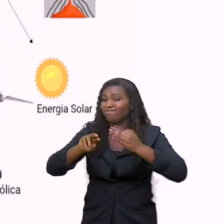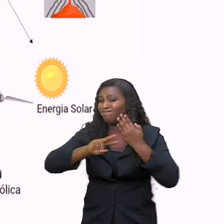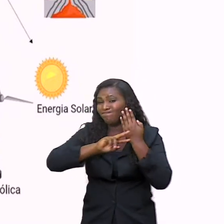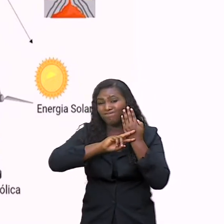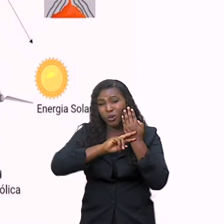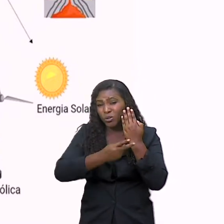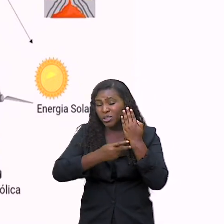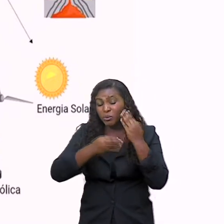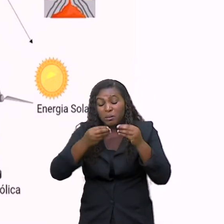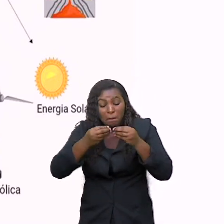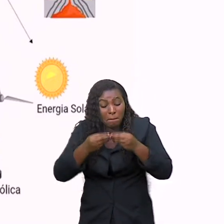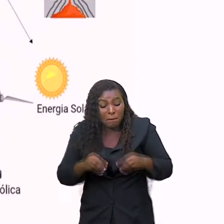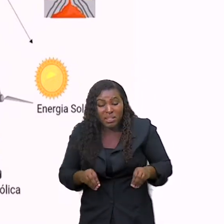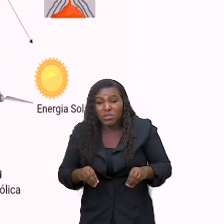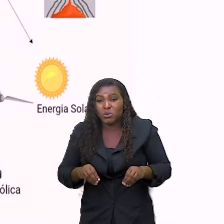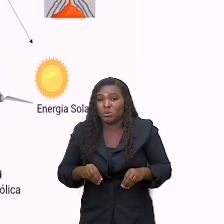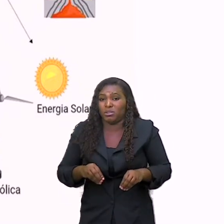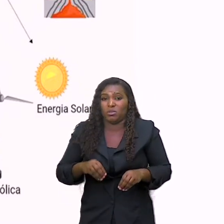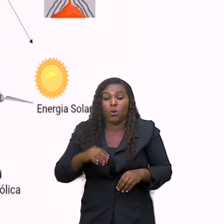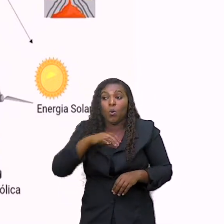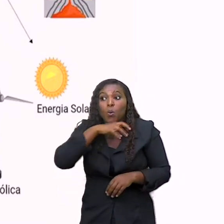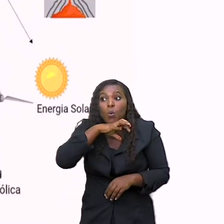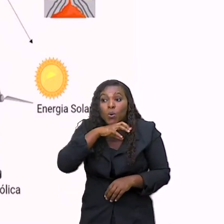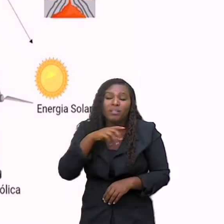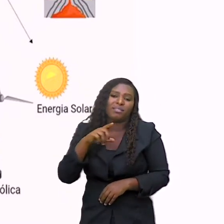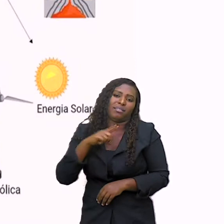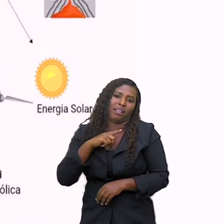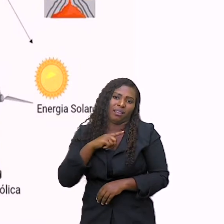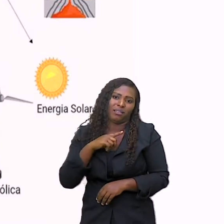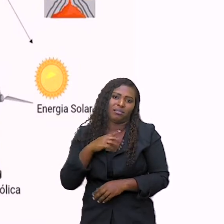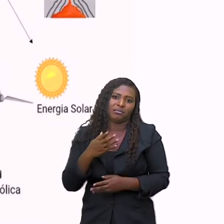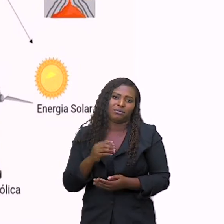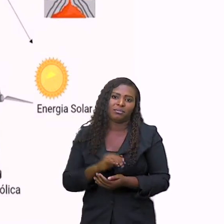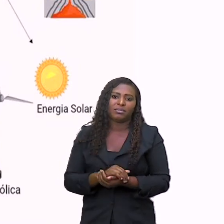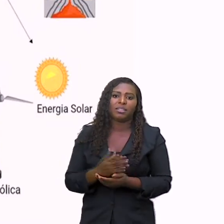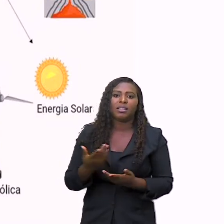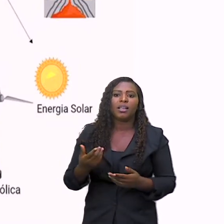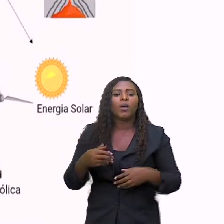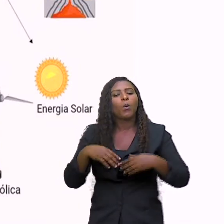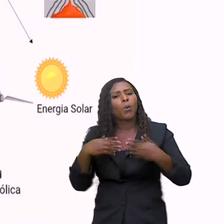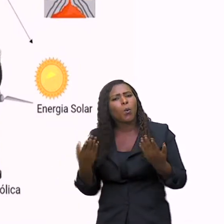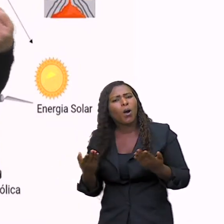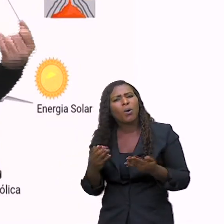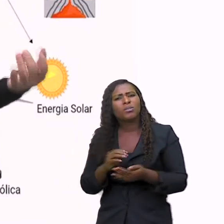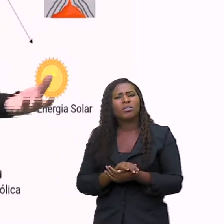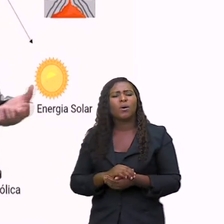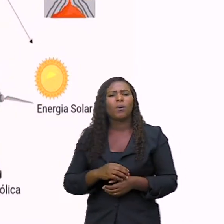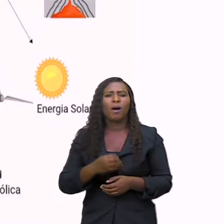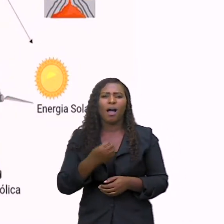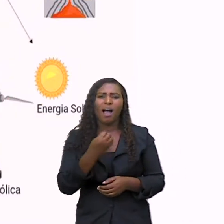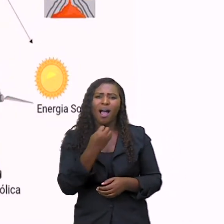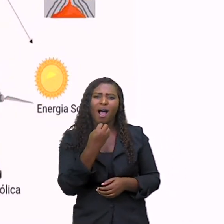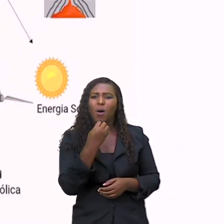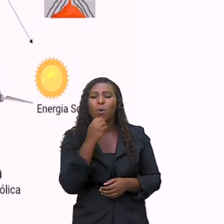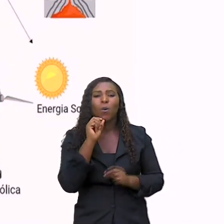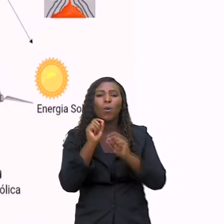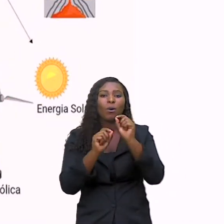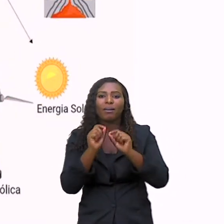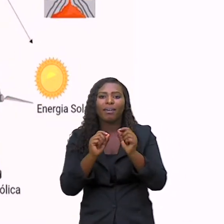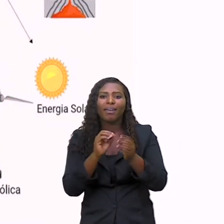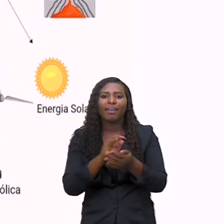elas? Então são os combustíveis fósseis, como o petróleo, o gás mineral, o xisto e o